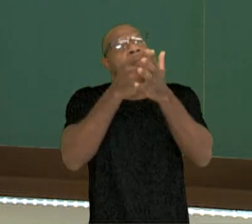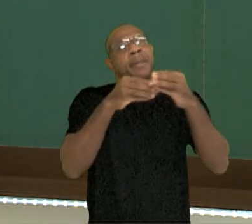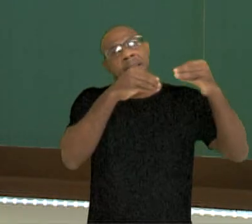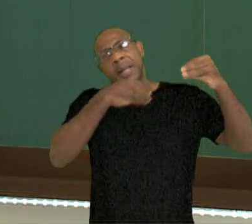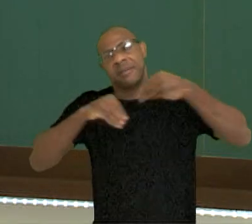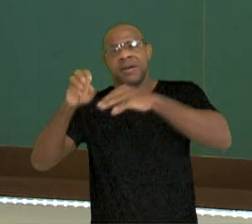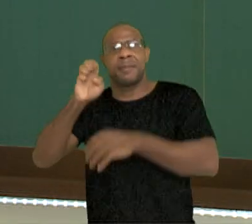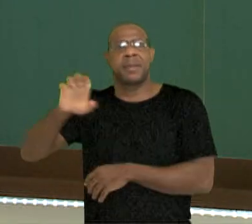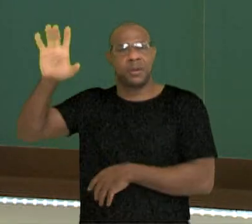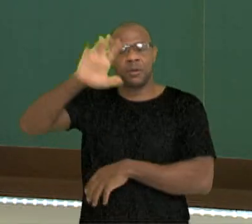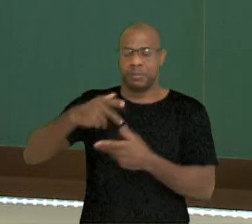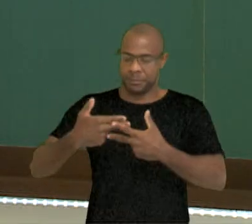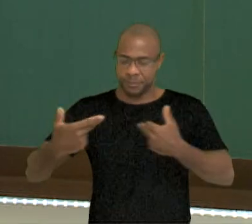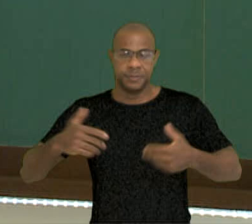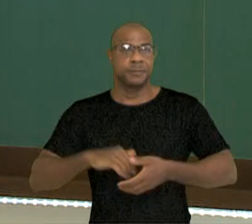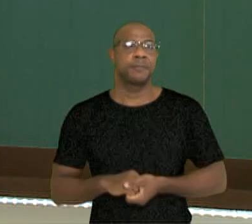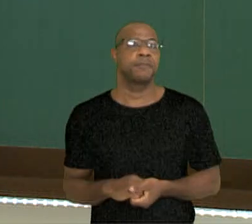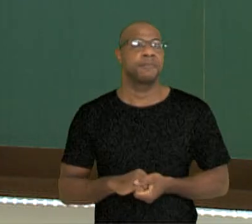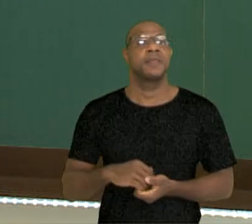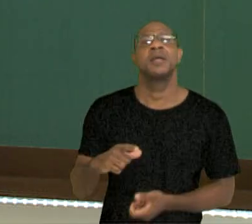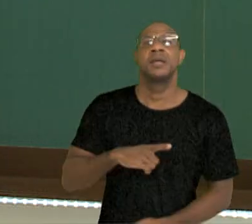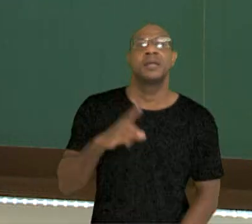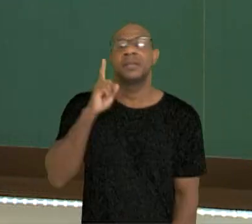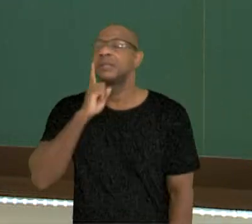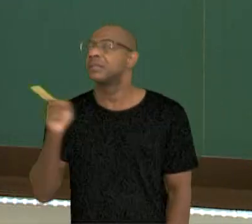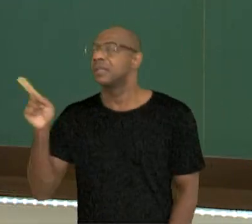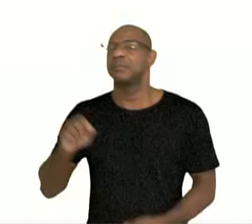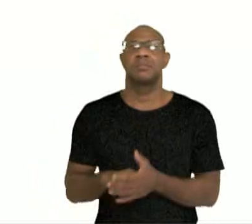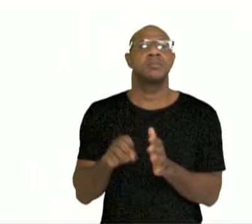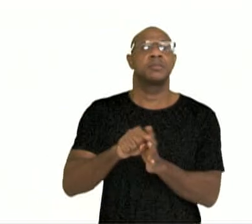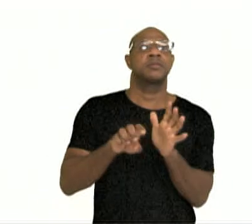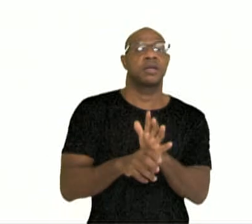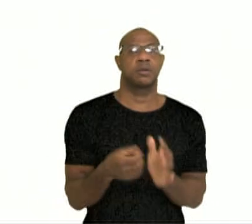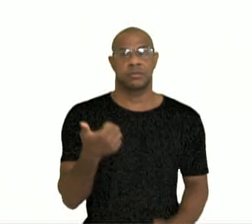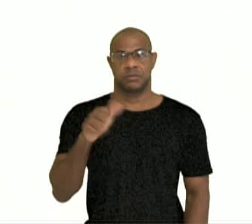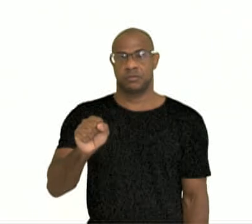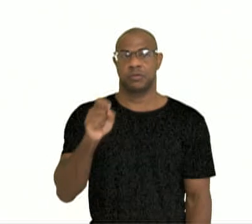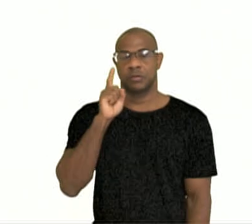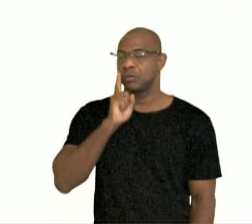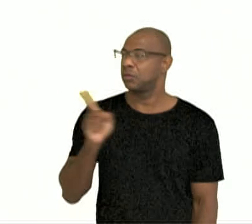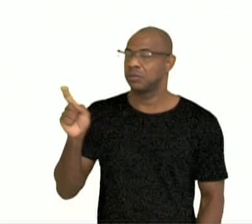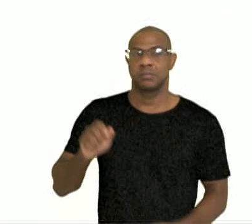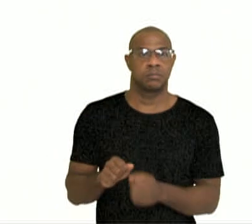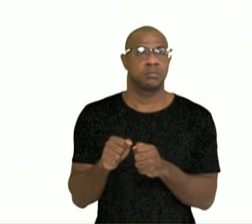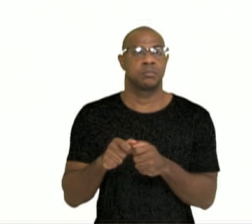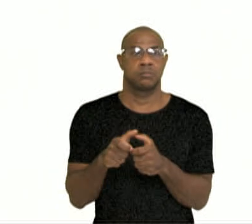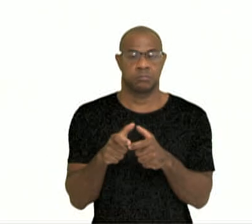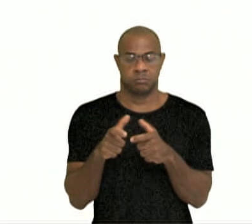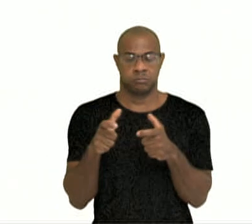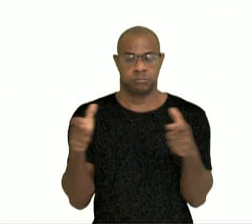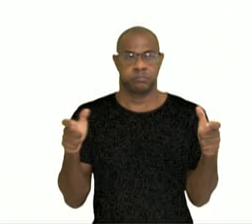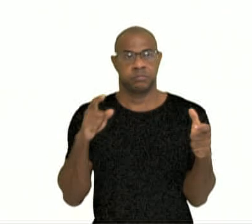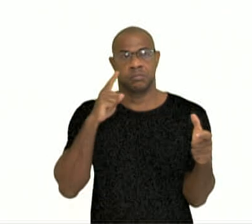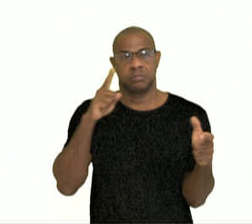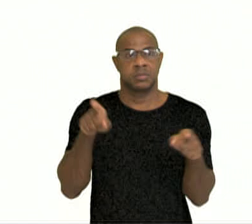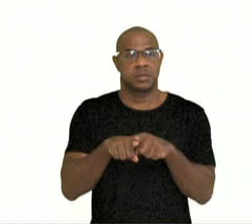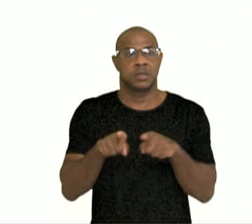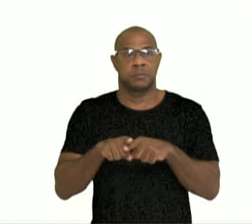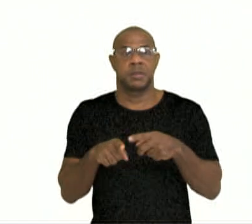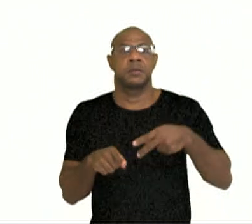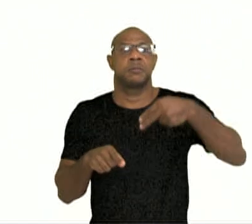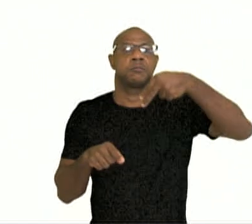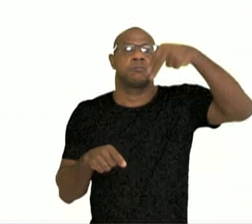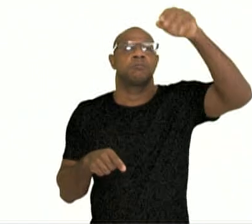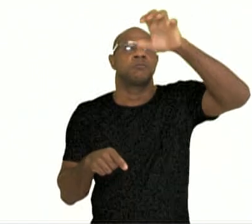atividades econômicas, certo? Aqui nós vamos ter no século XVIII ainda mais ampliadas para o interior essas